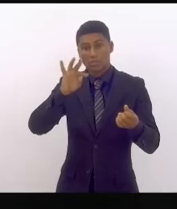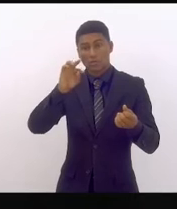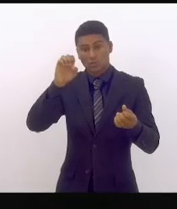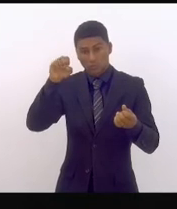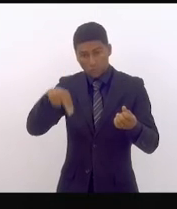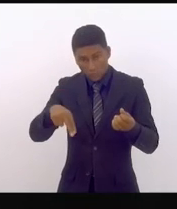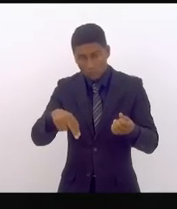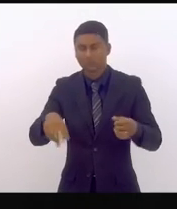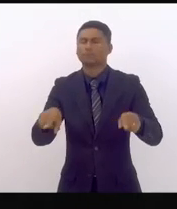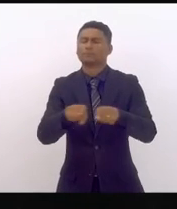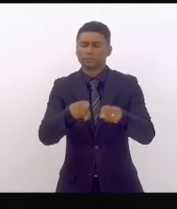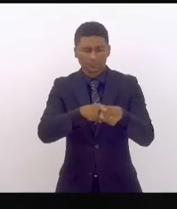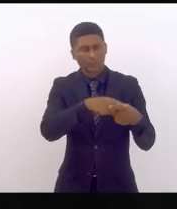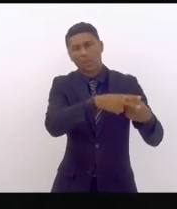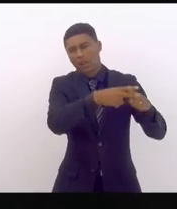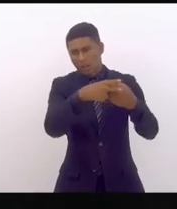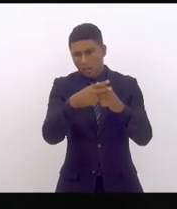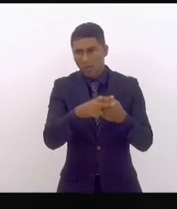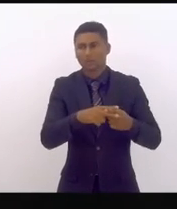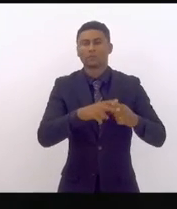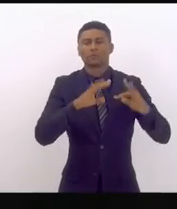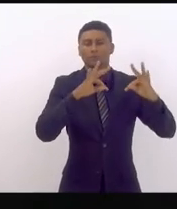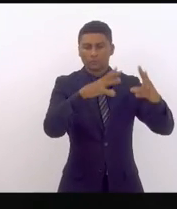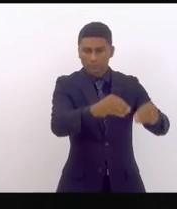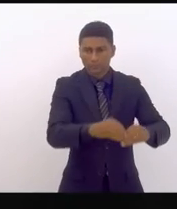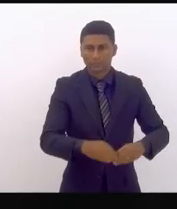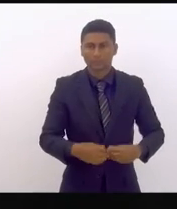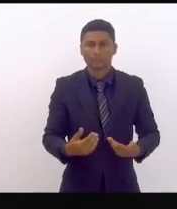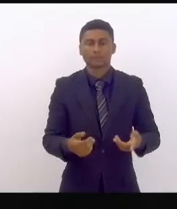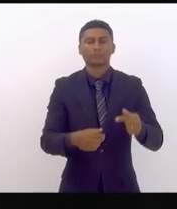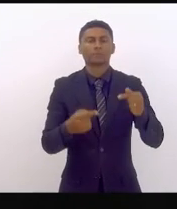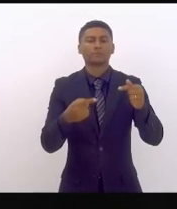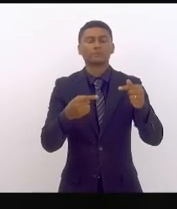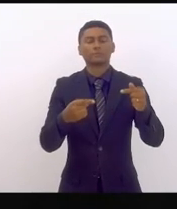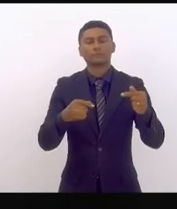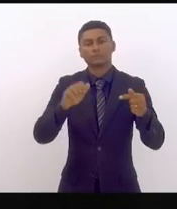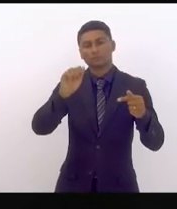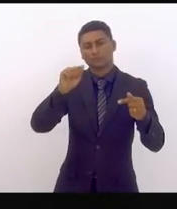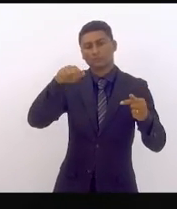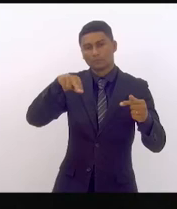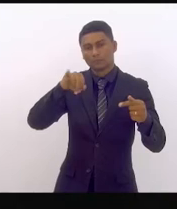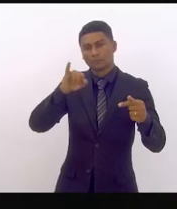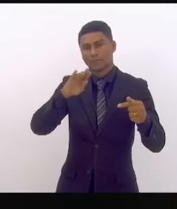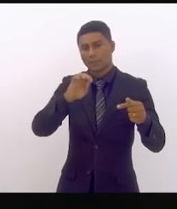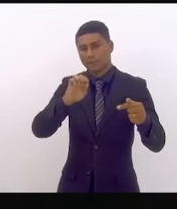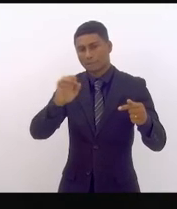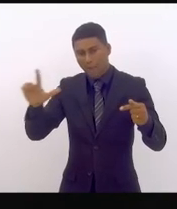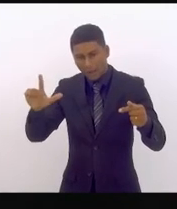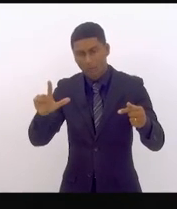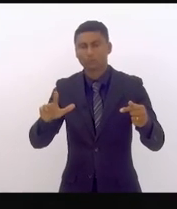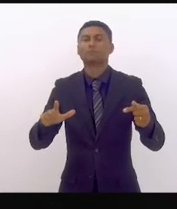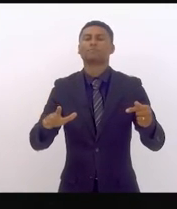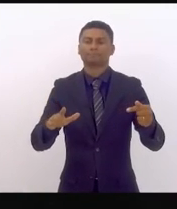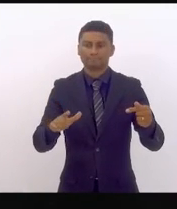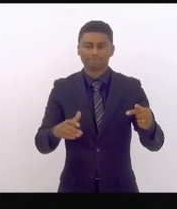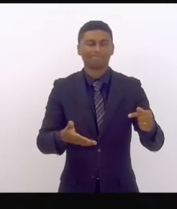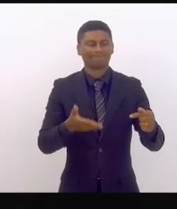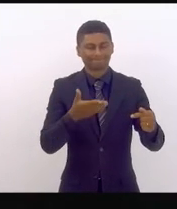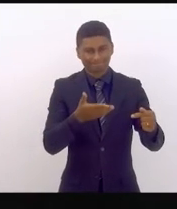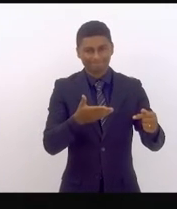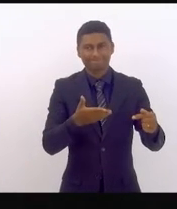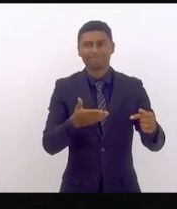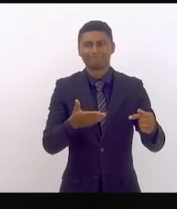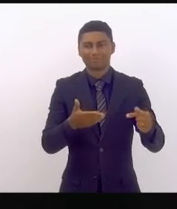União também totalmente reformado entregamos o Doutor Aníbal Viriato em Vilar dos Teles conhecido como